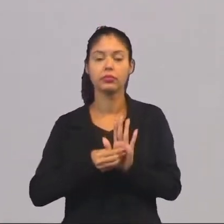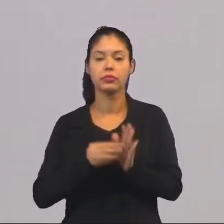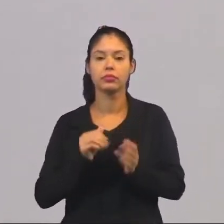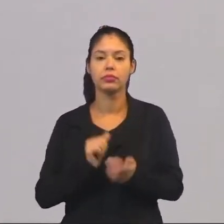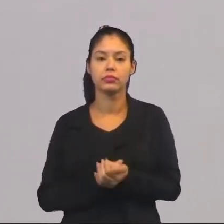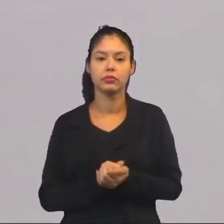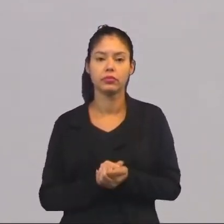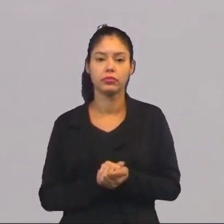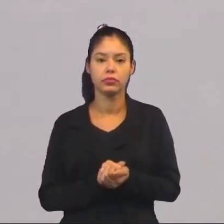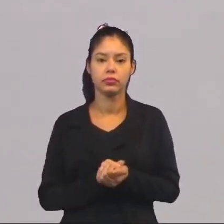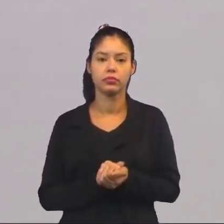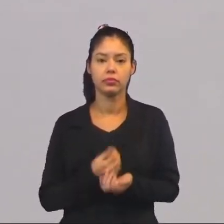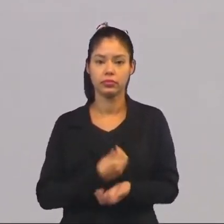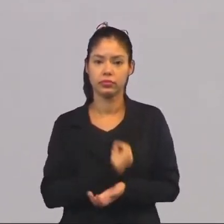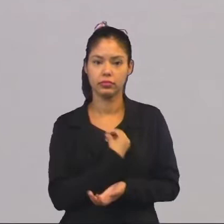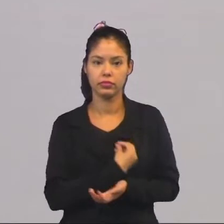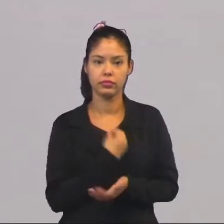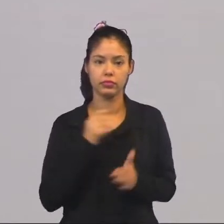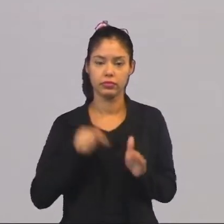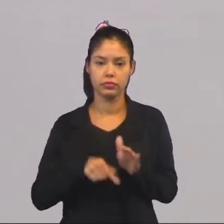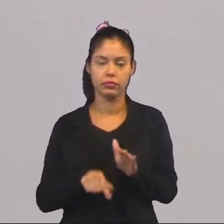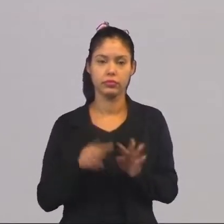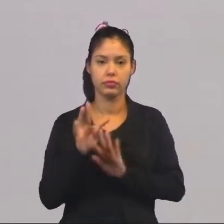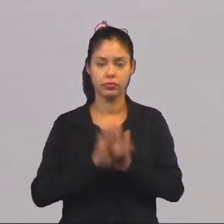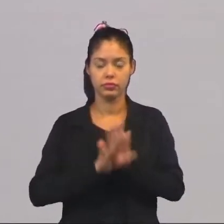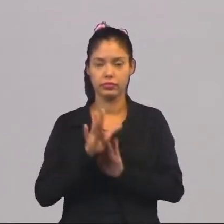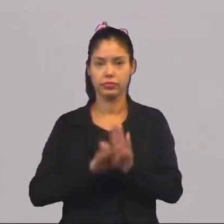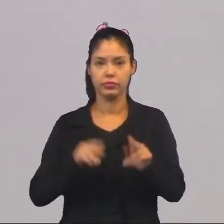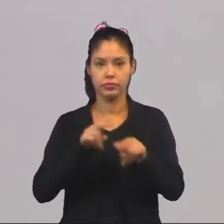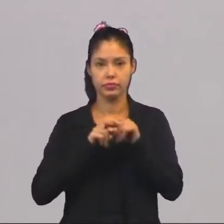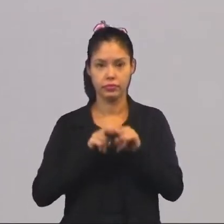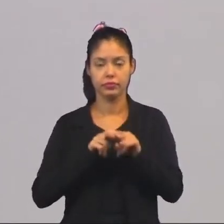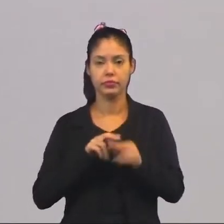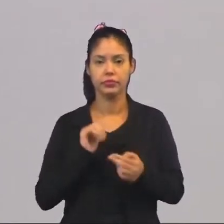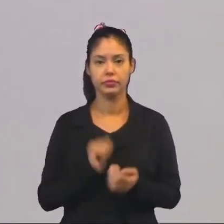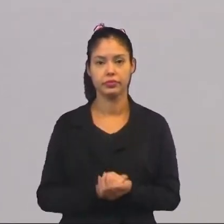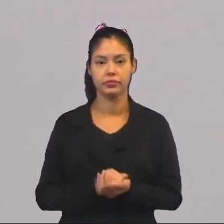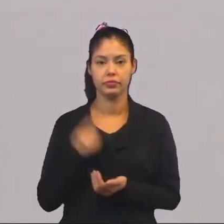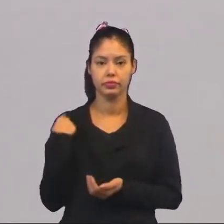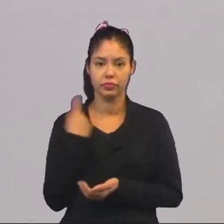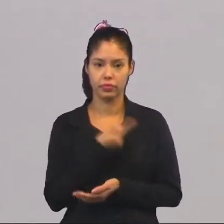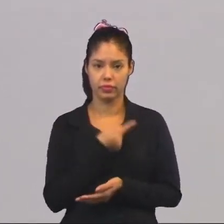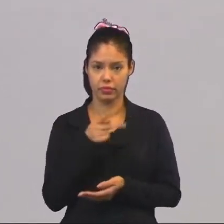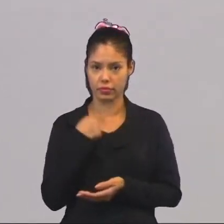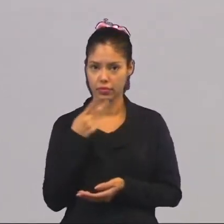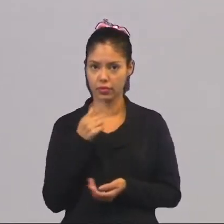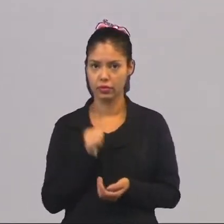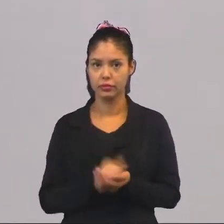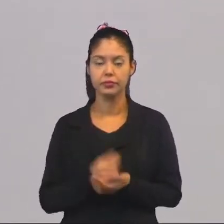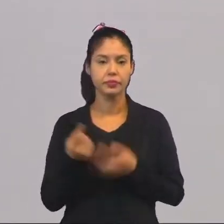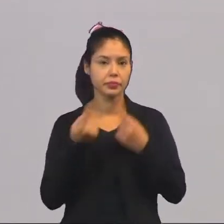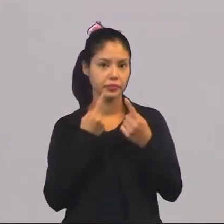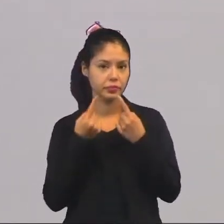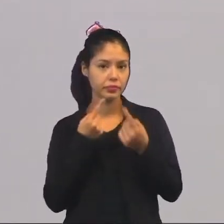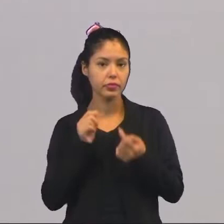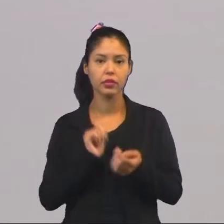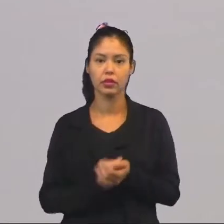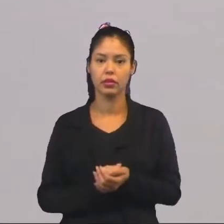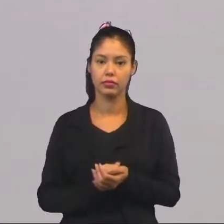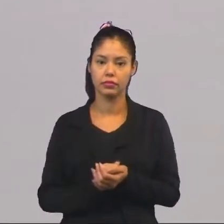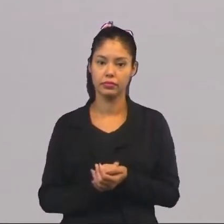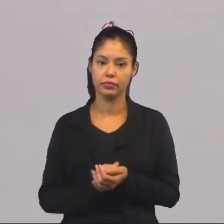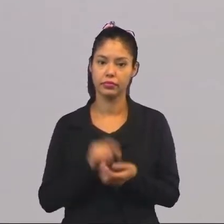né ela está presente dentro do texto Então por isso que a gente fala que a gramática saiba propósito discursivo né